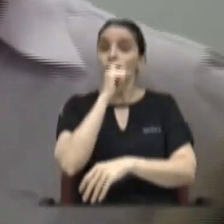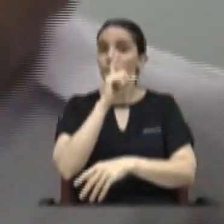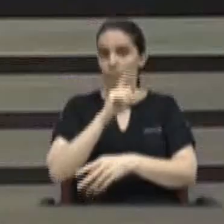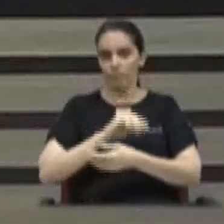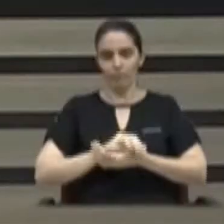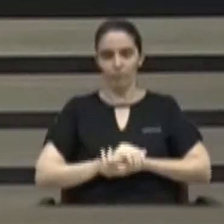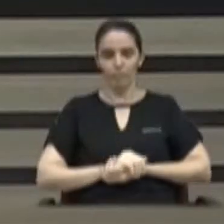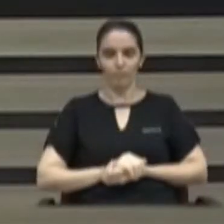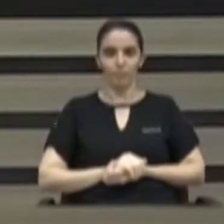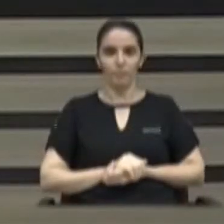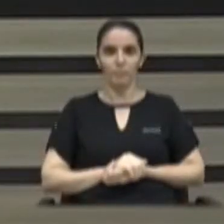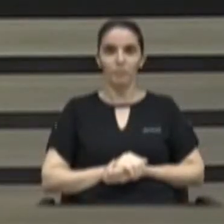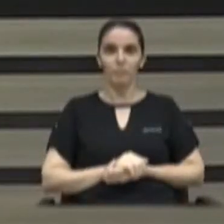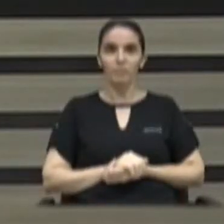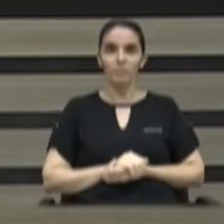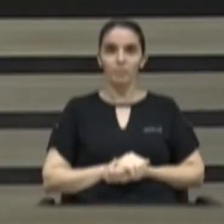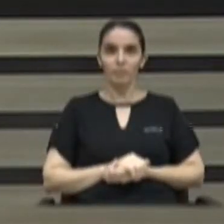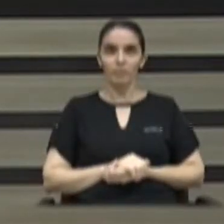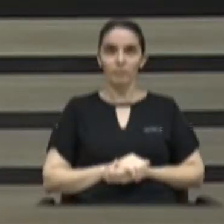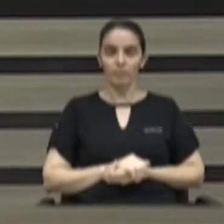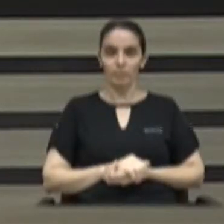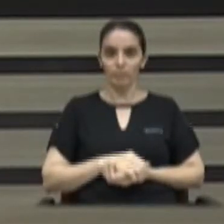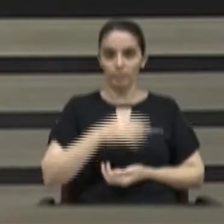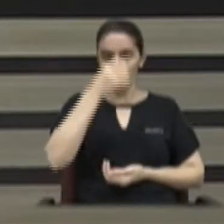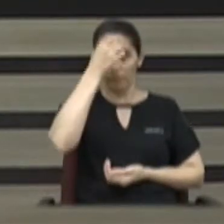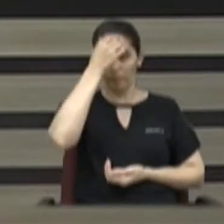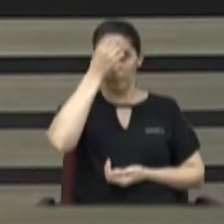Rafael Camargo.